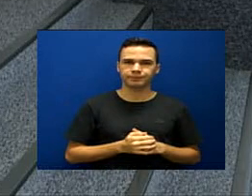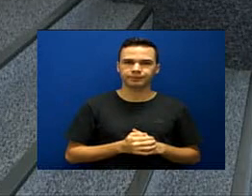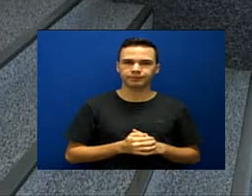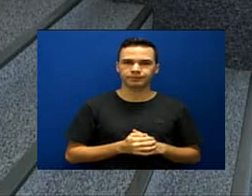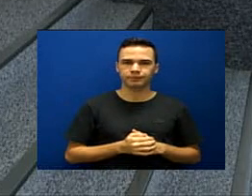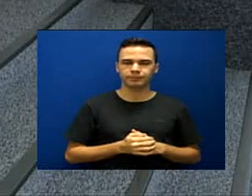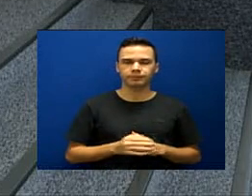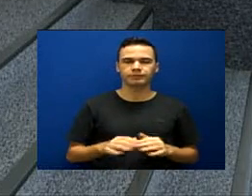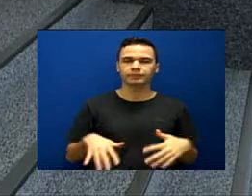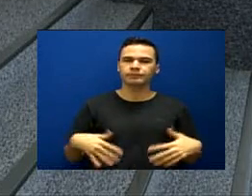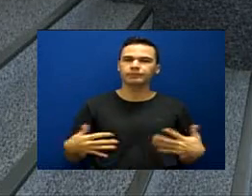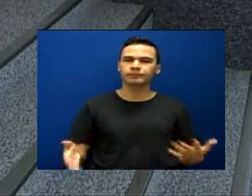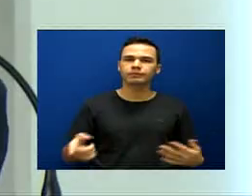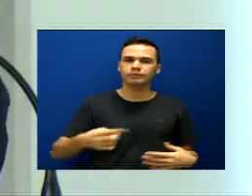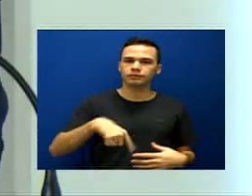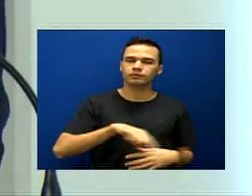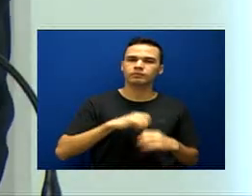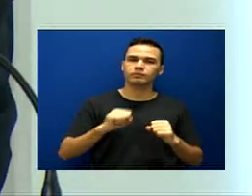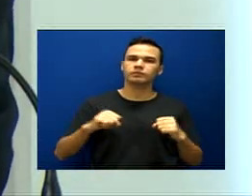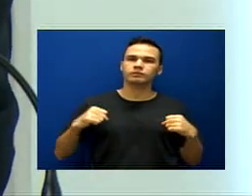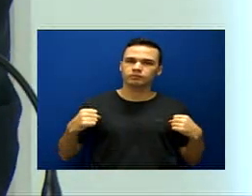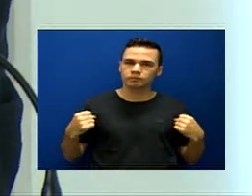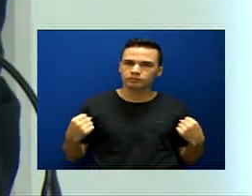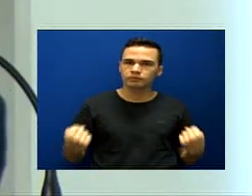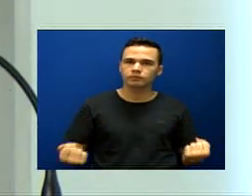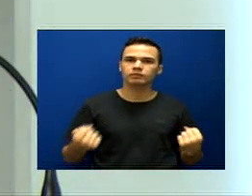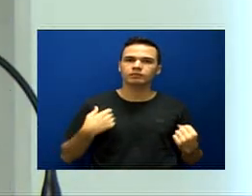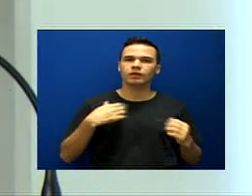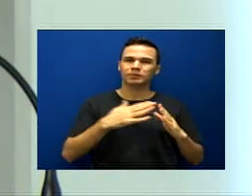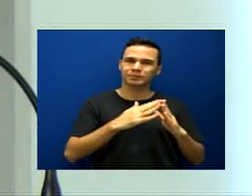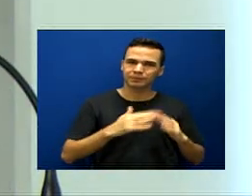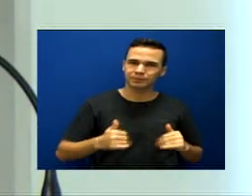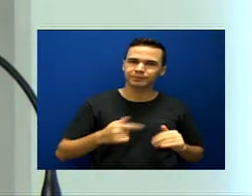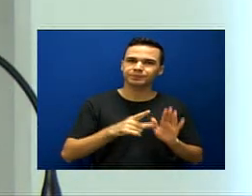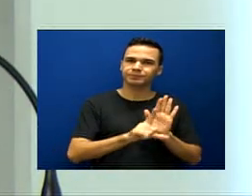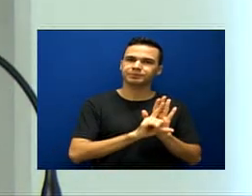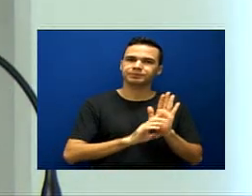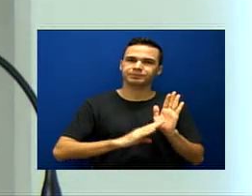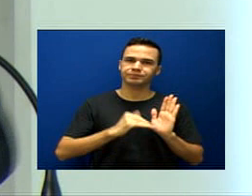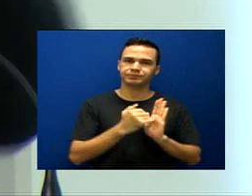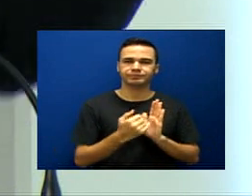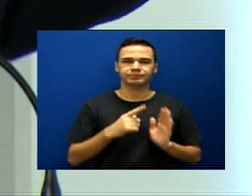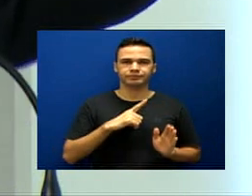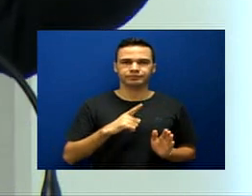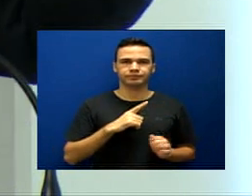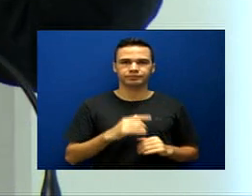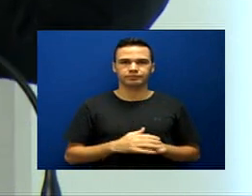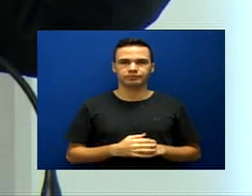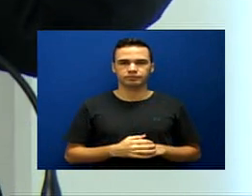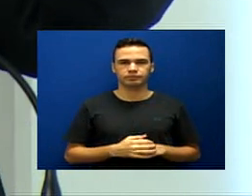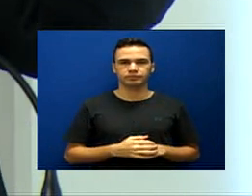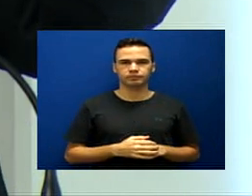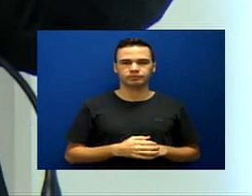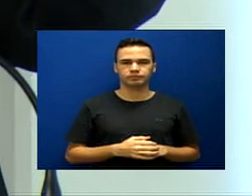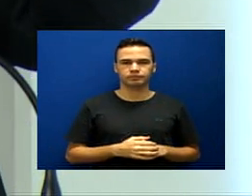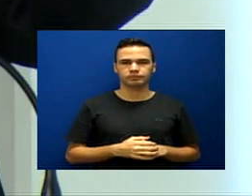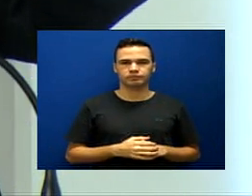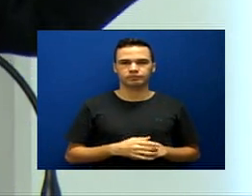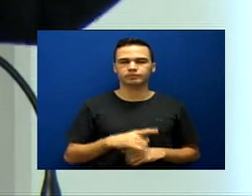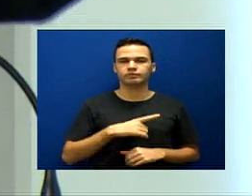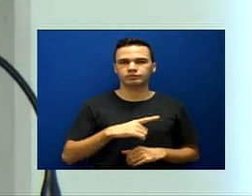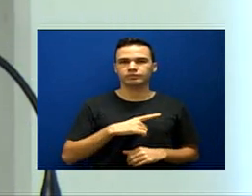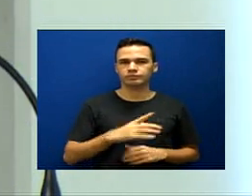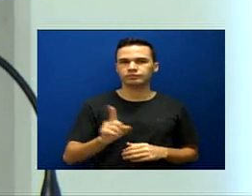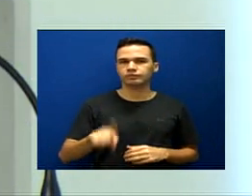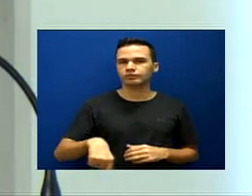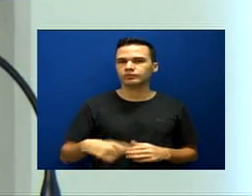daí nós batalhamos muito com relação às emendas, senhor presidente, senhores vereadores. E tínhamos, assim, inclusive, a questão